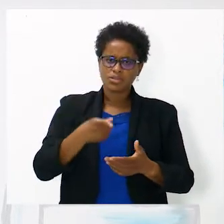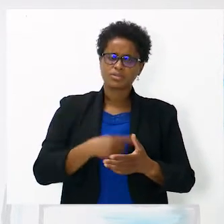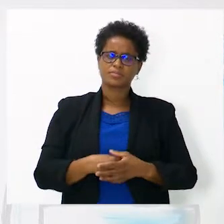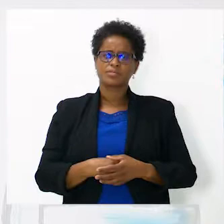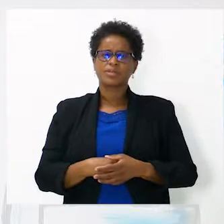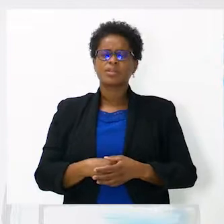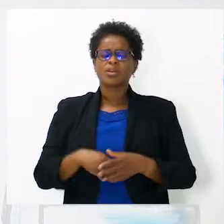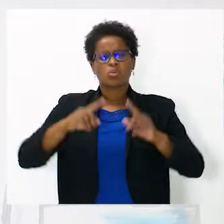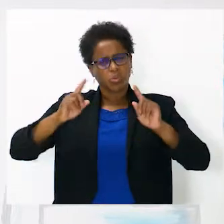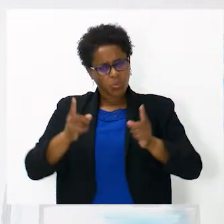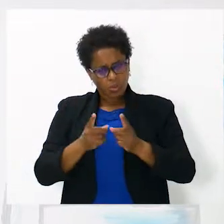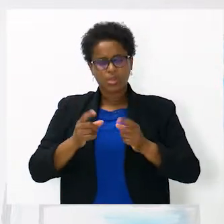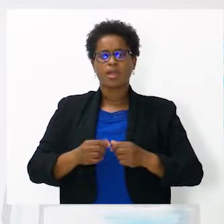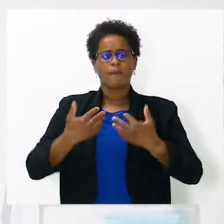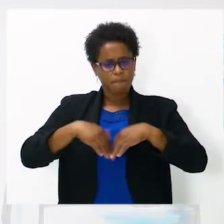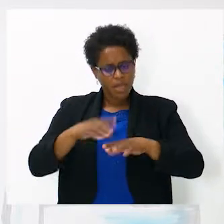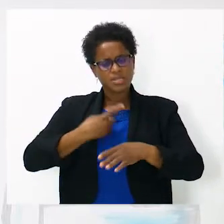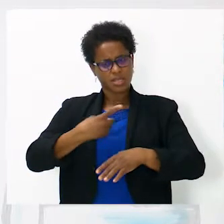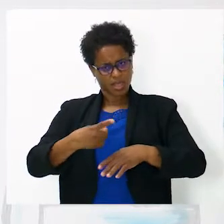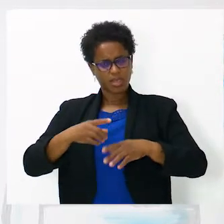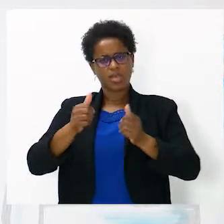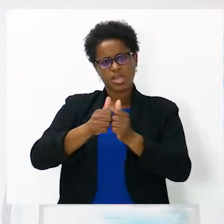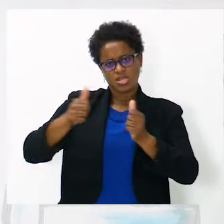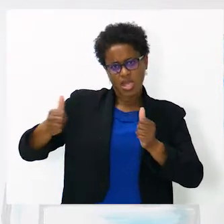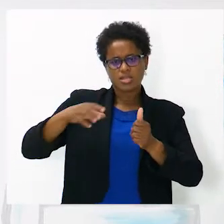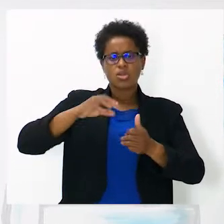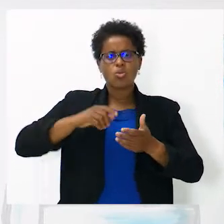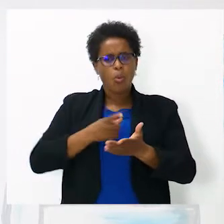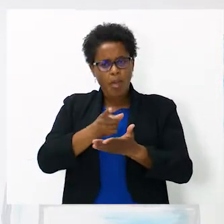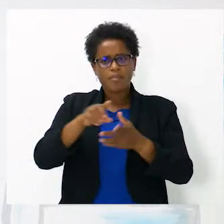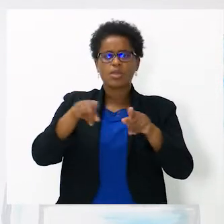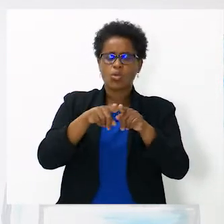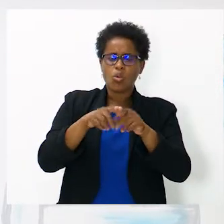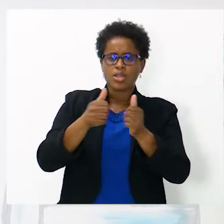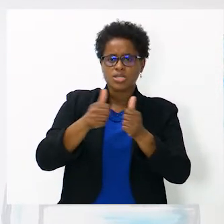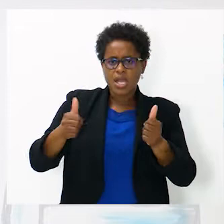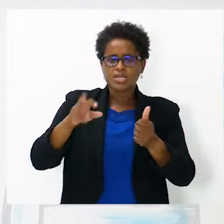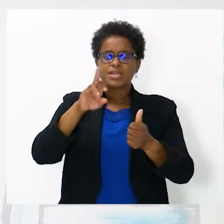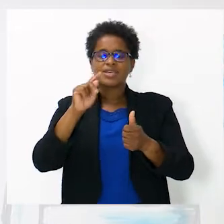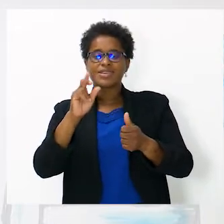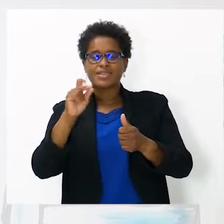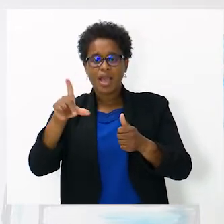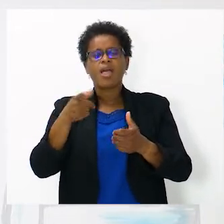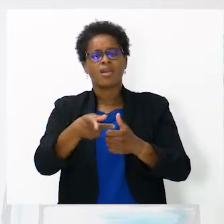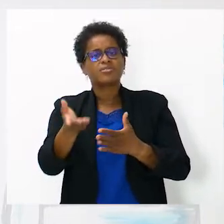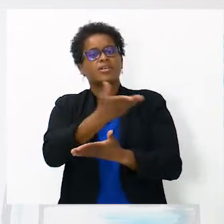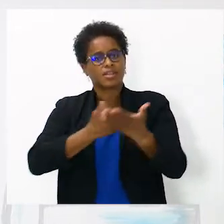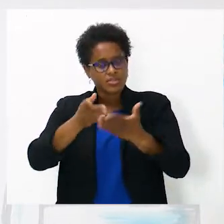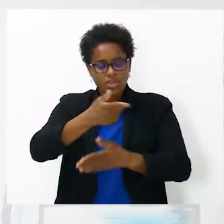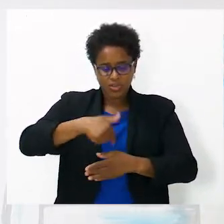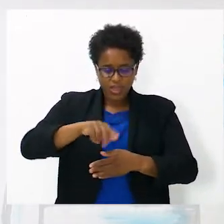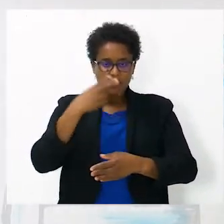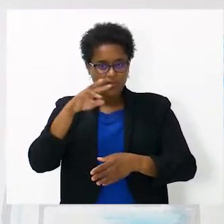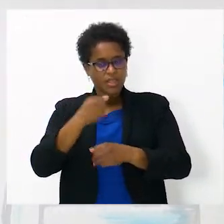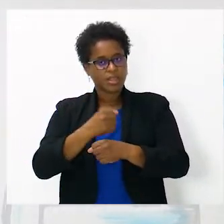parece bem curta, mas será que a distância no mapa é igual à distância real? É essa relação que nós vamos